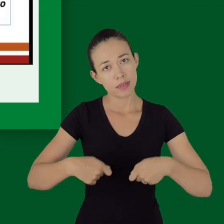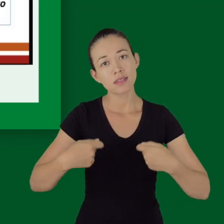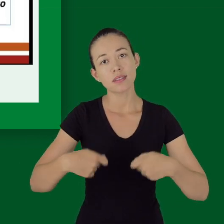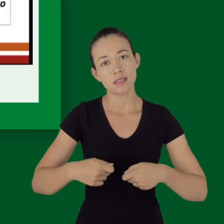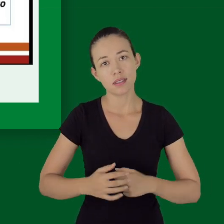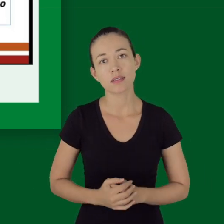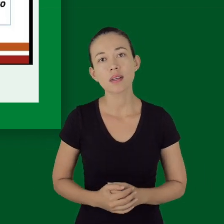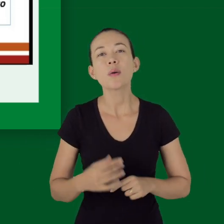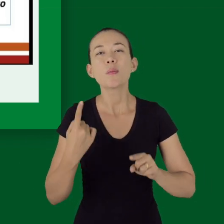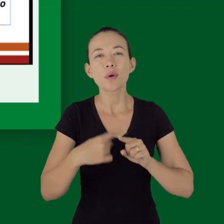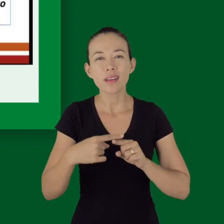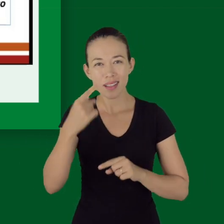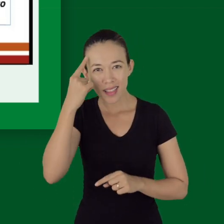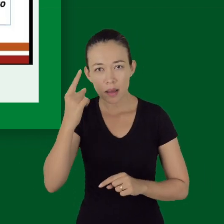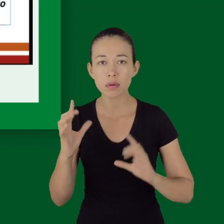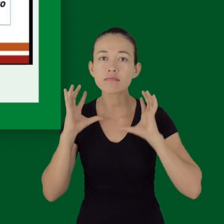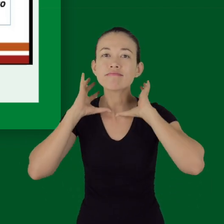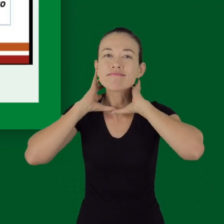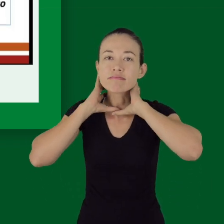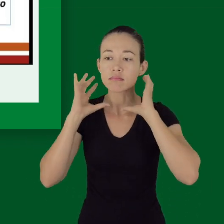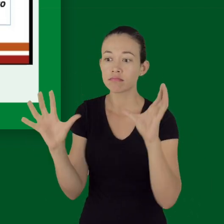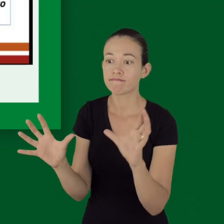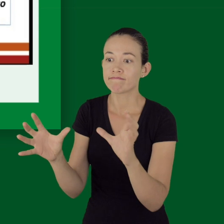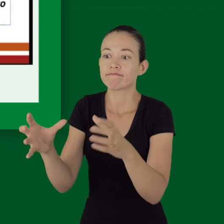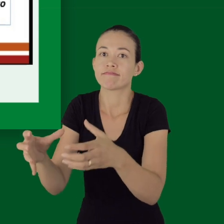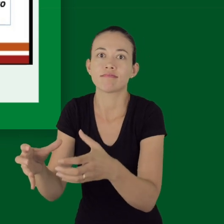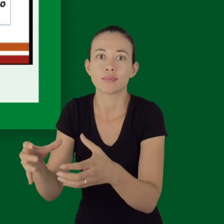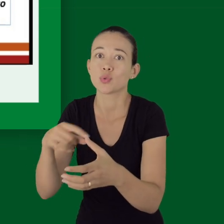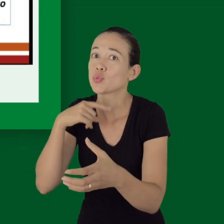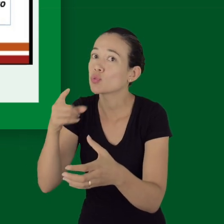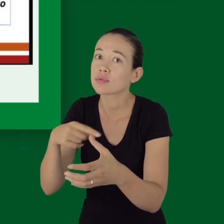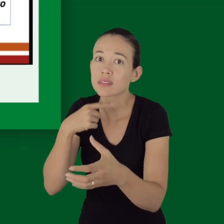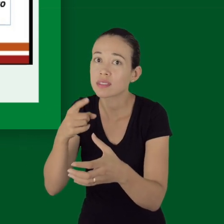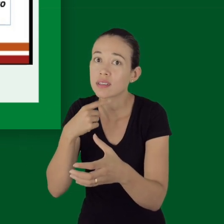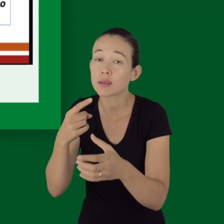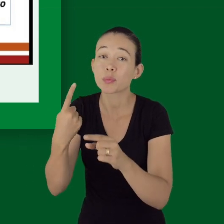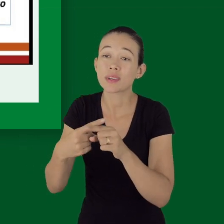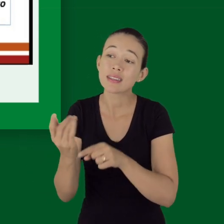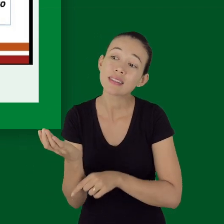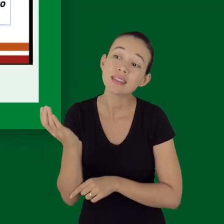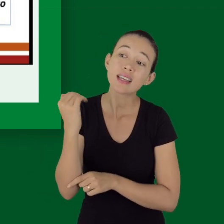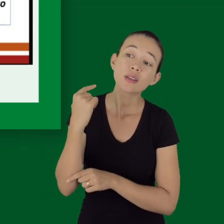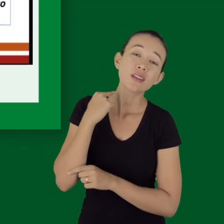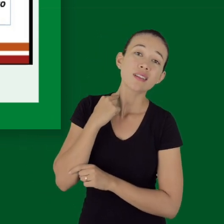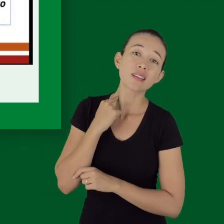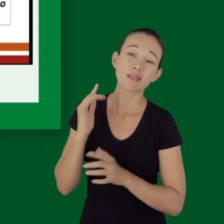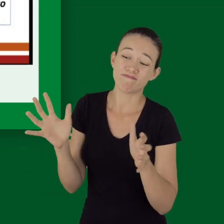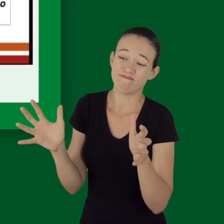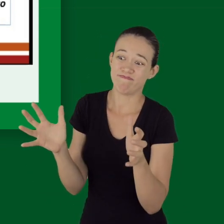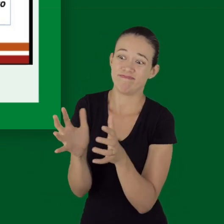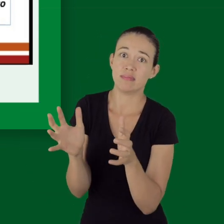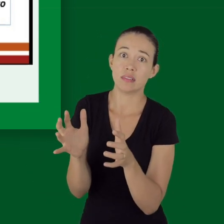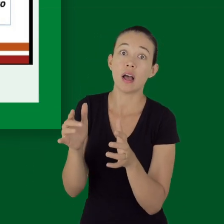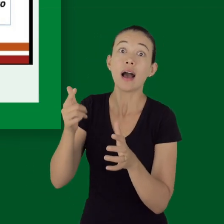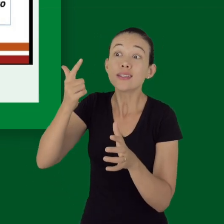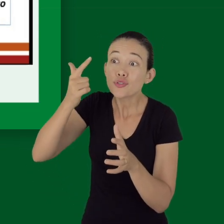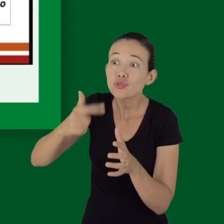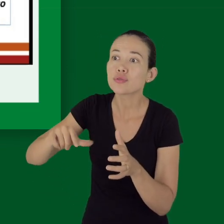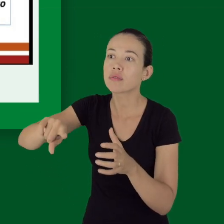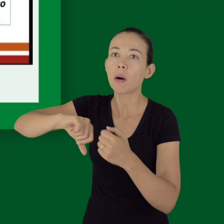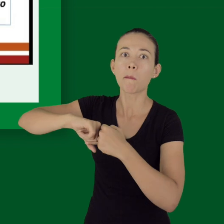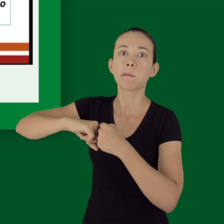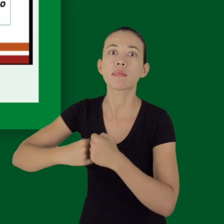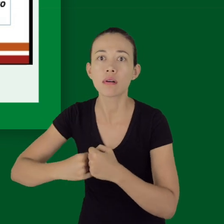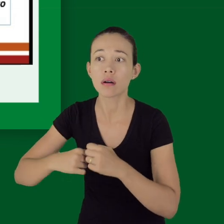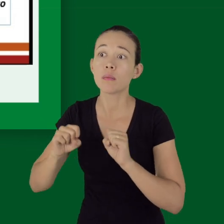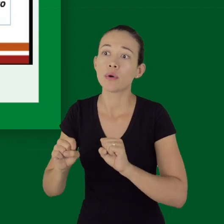estabilização. Então, eu não posso colocar o colar cervical correndo o risco de comprimir essas estruturas e provocar uma segunda lesão,